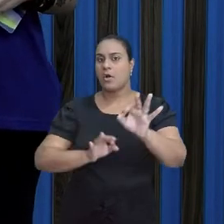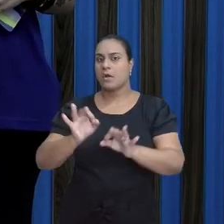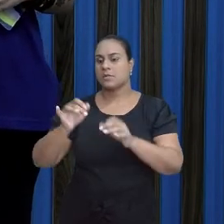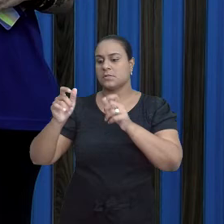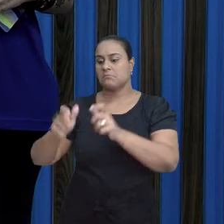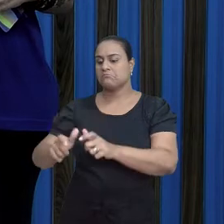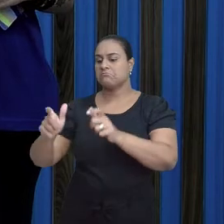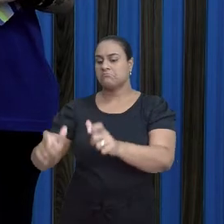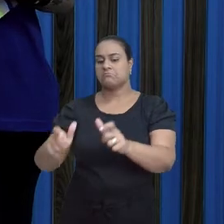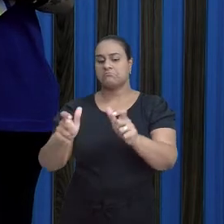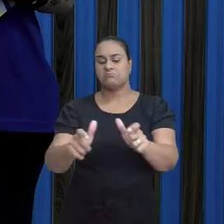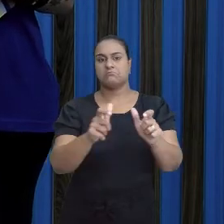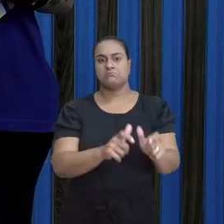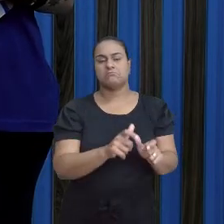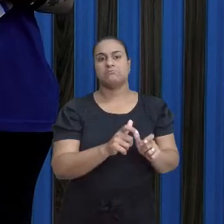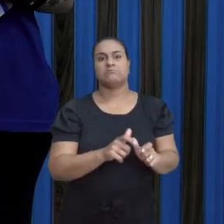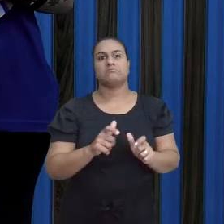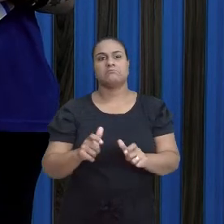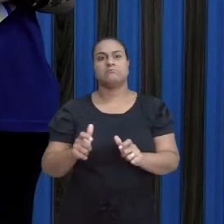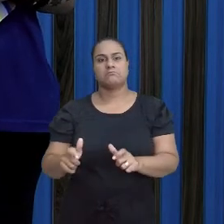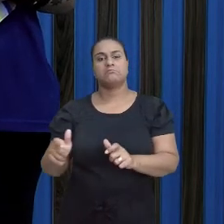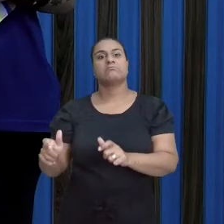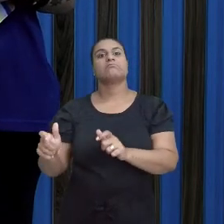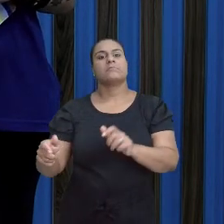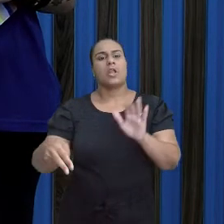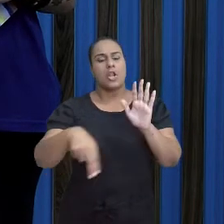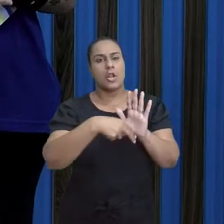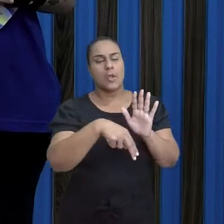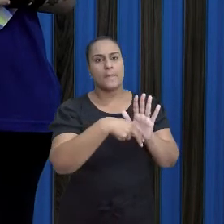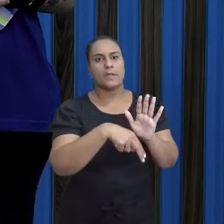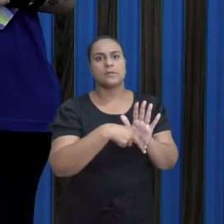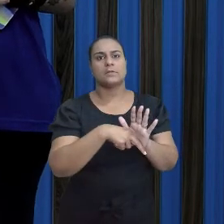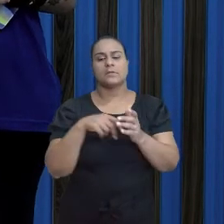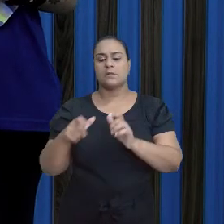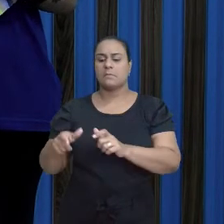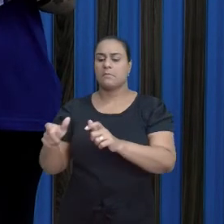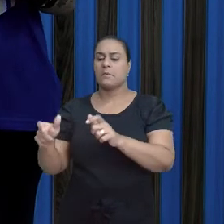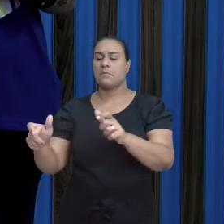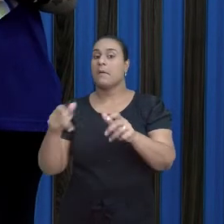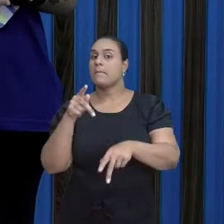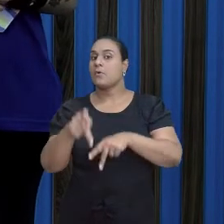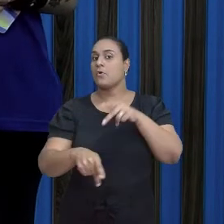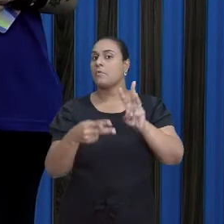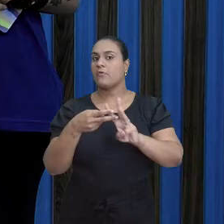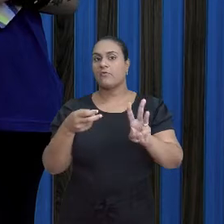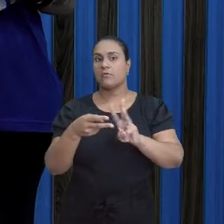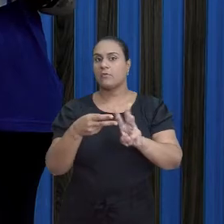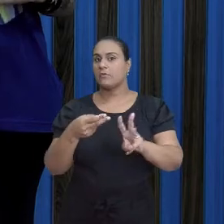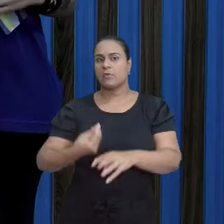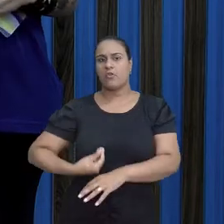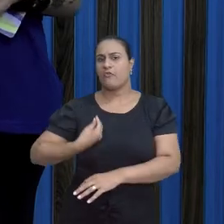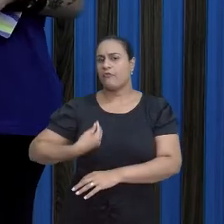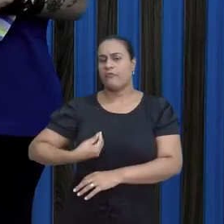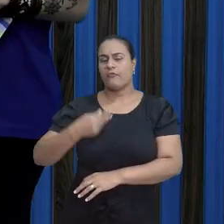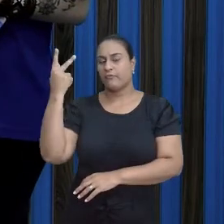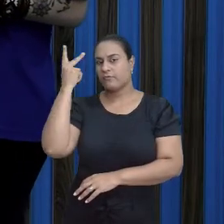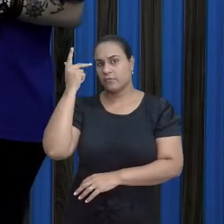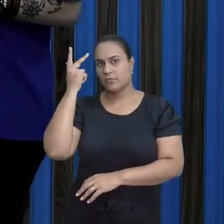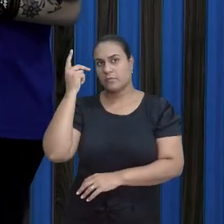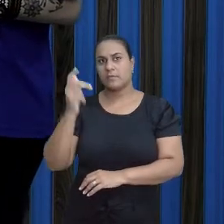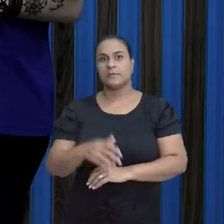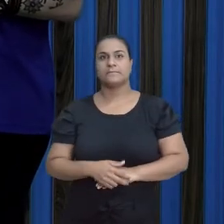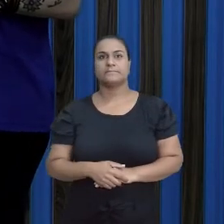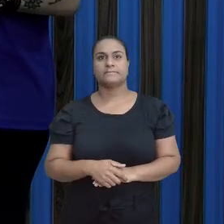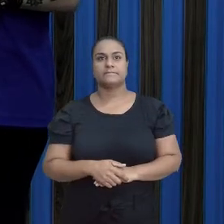regulariza, delimita essas regiões para que os indígenas possam viver o seu estilo de vida, seu modo de vida